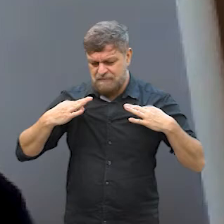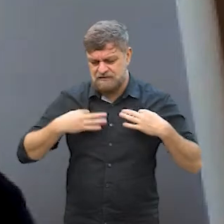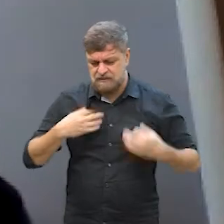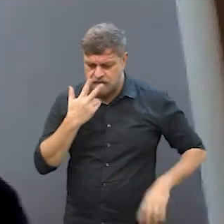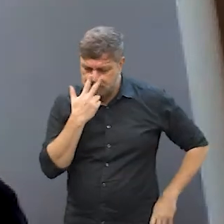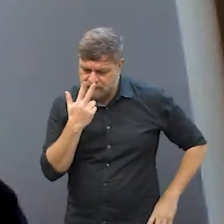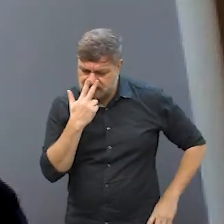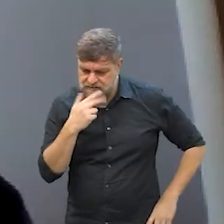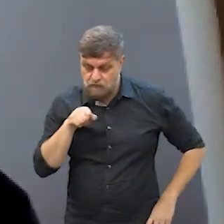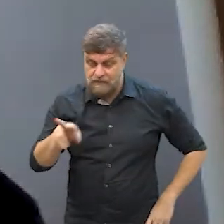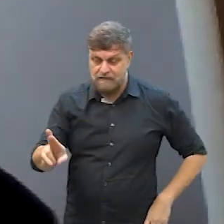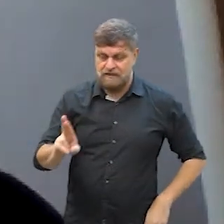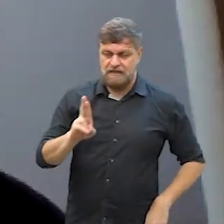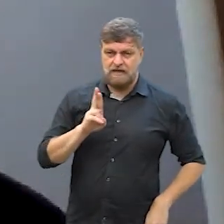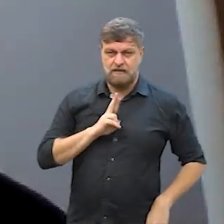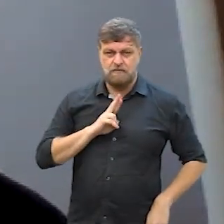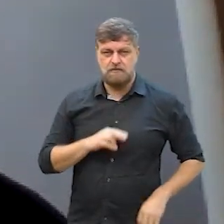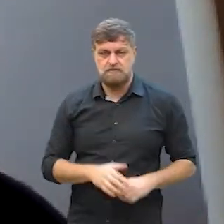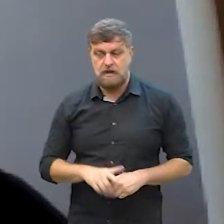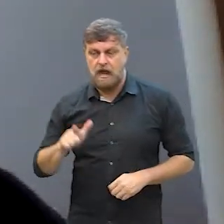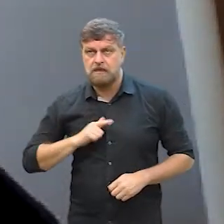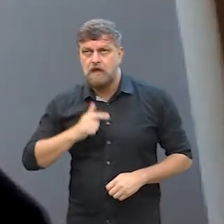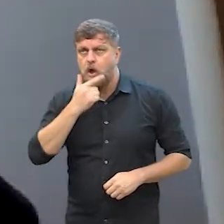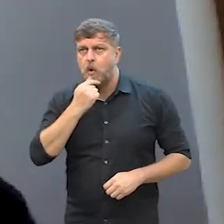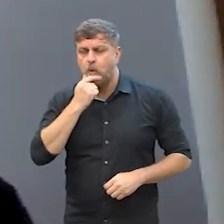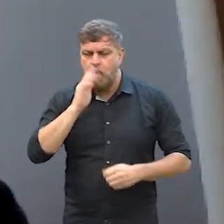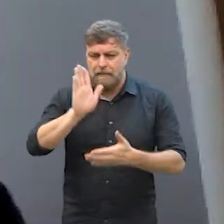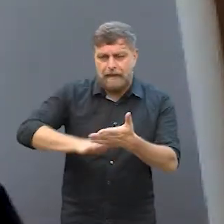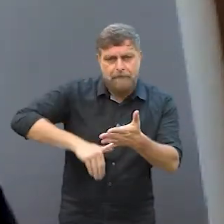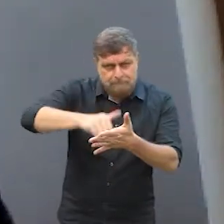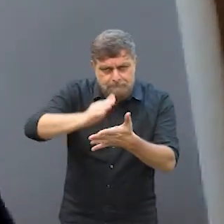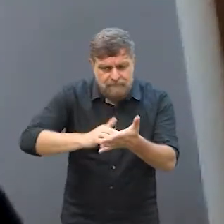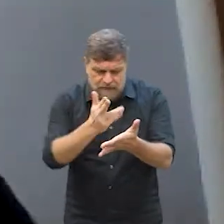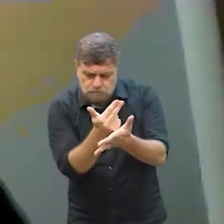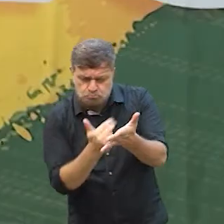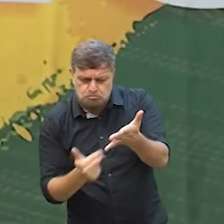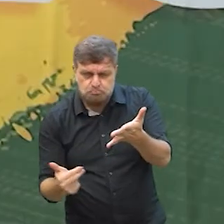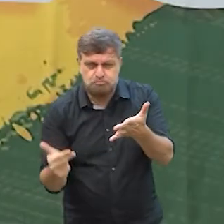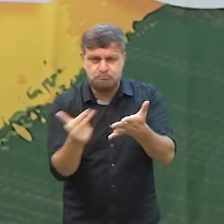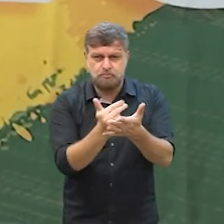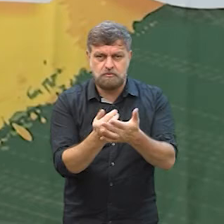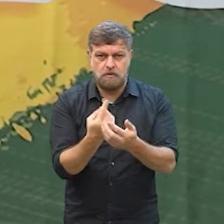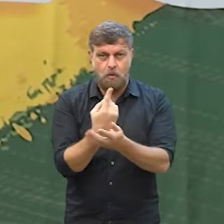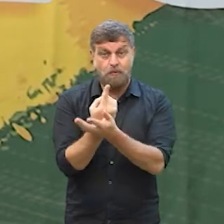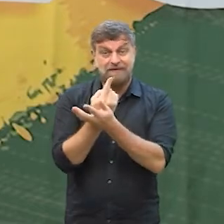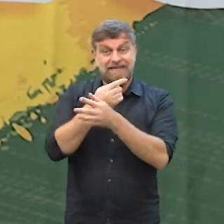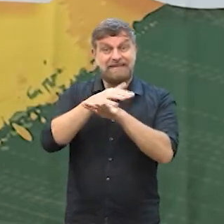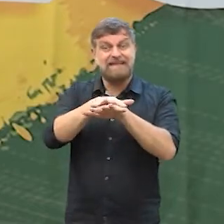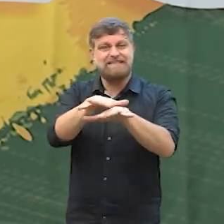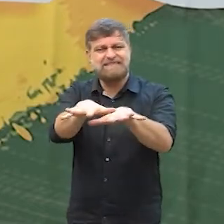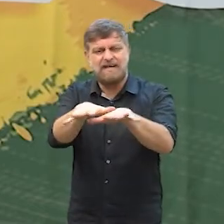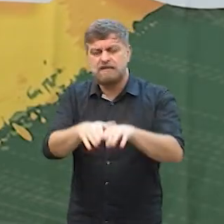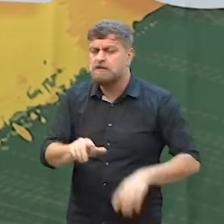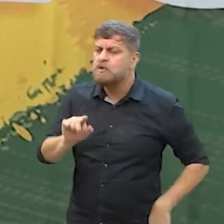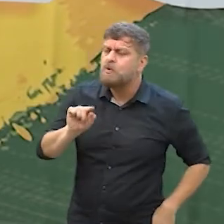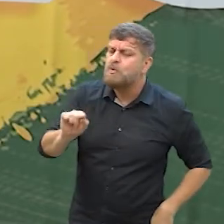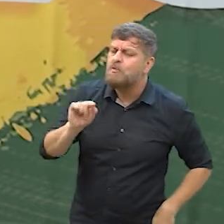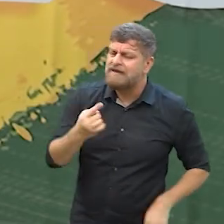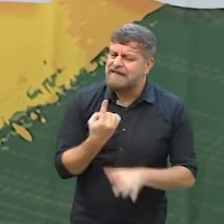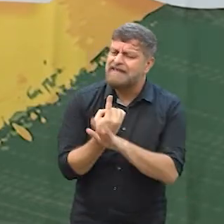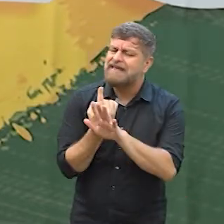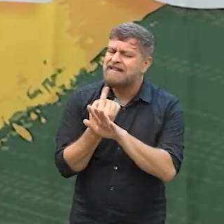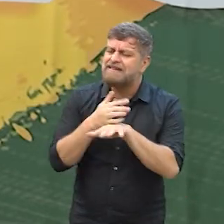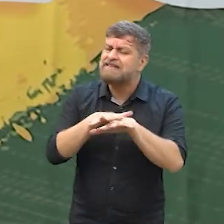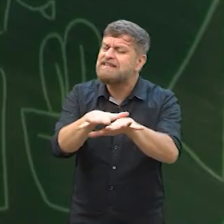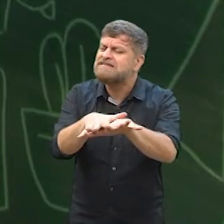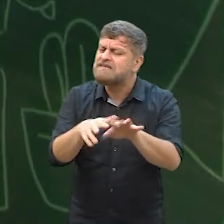parecidos? Será que pode ser algum artista plástico? Será que pode ser algum designer, né? Mas designer do quê, professor? O